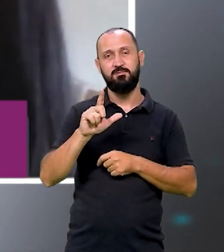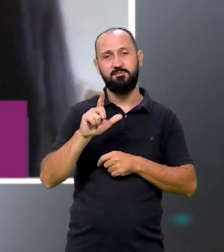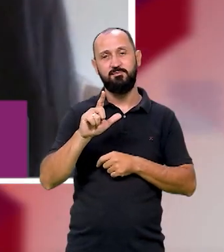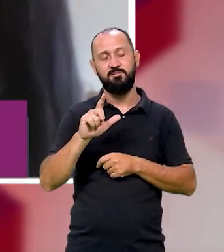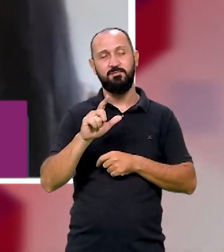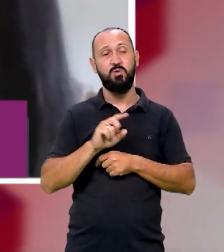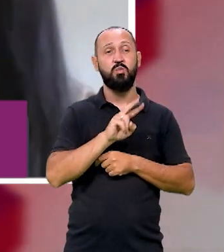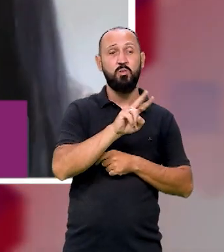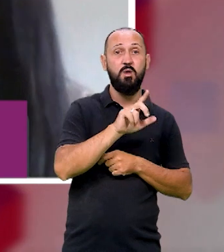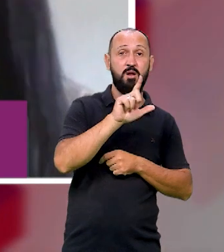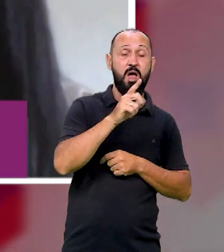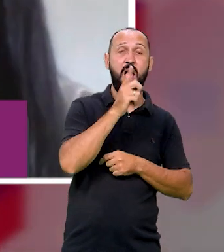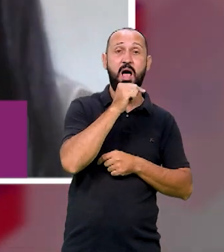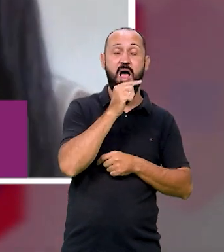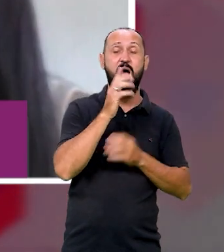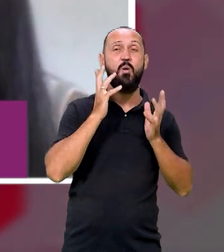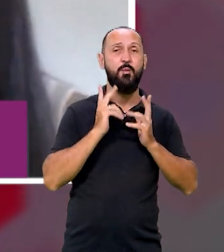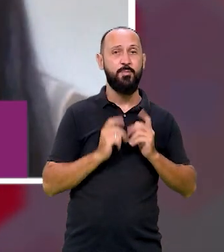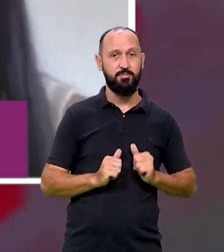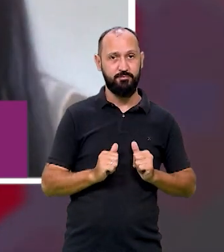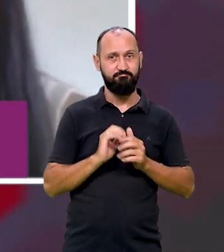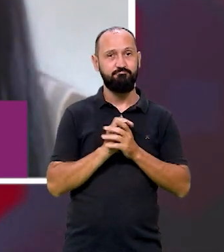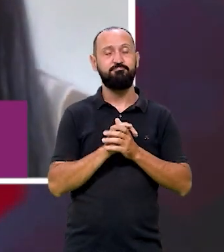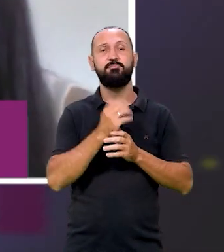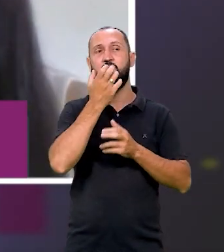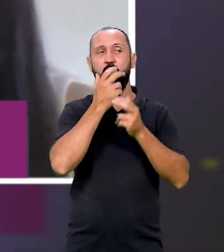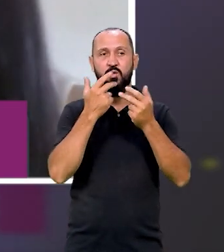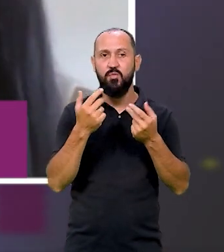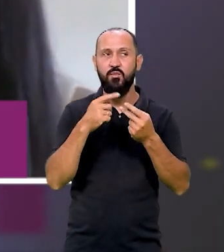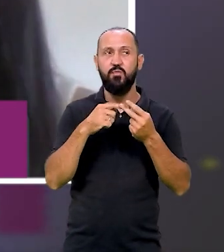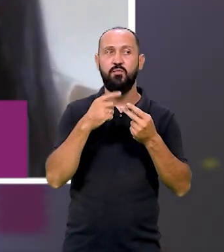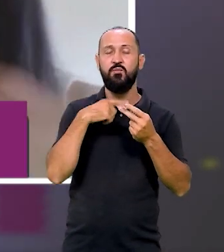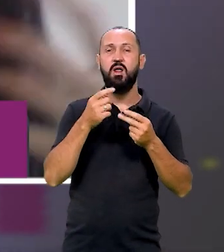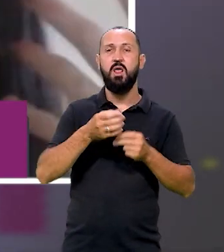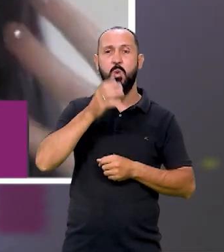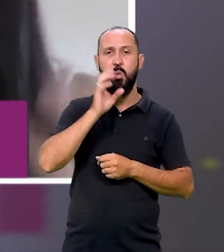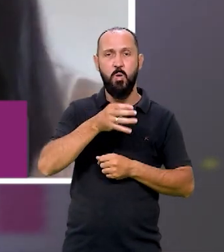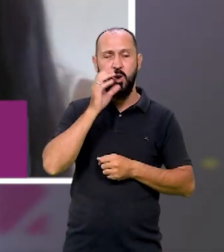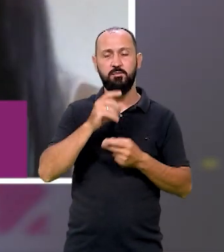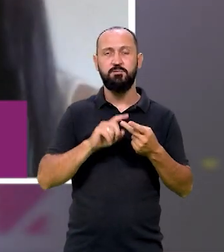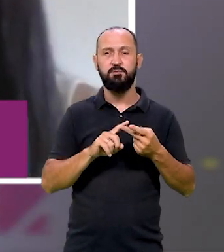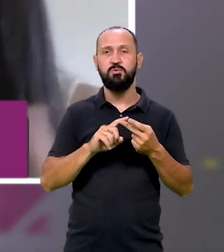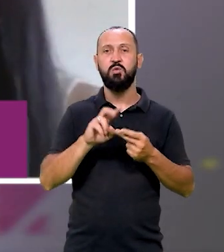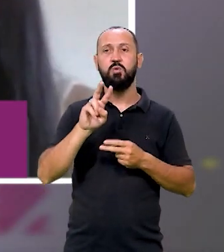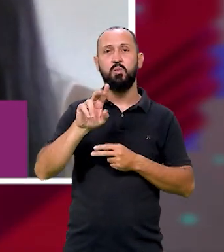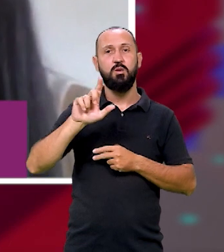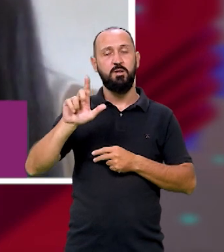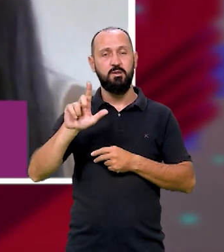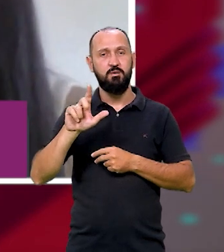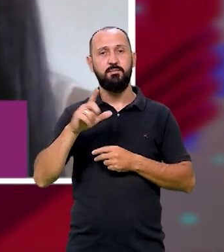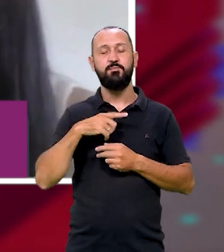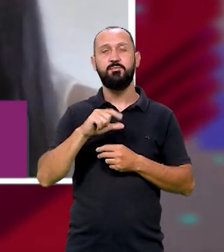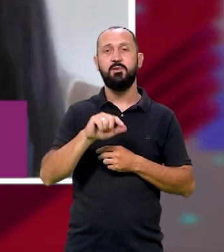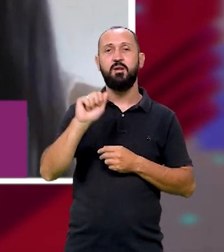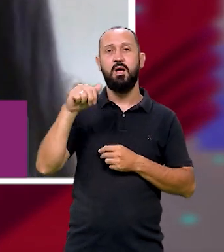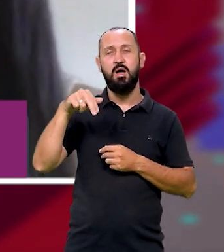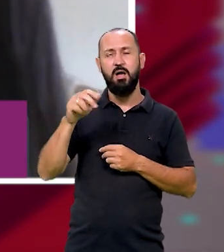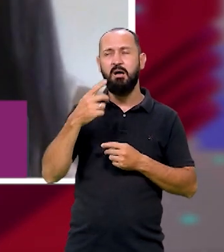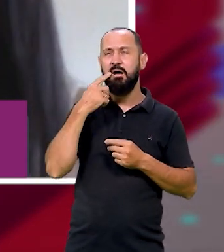dia, e mais 2 litros de água pura, tá? Fruta, quando a gente fala em hidratação, tomar 2 litros de